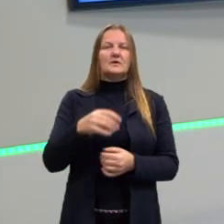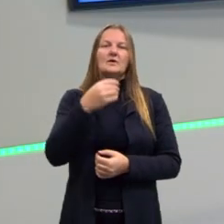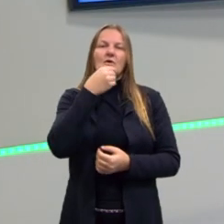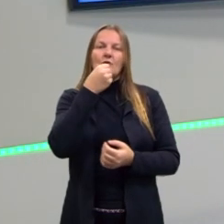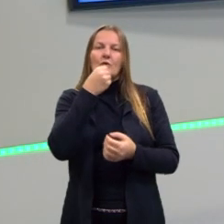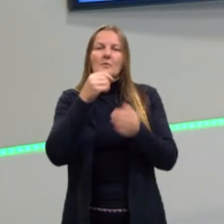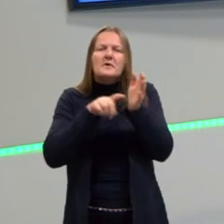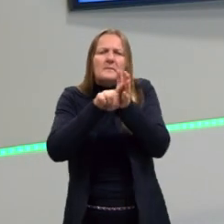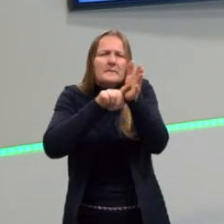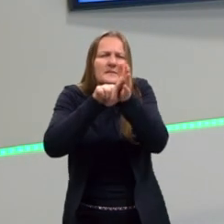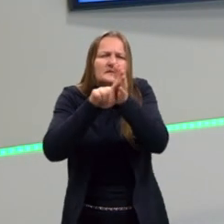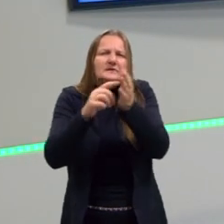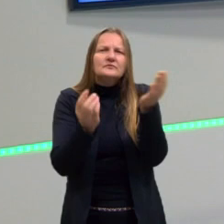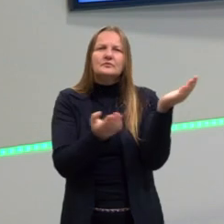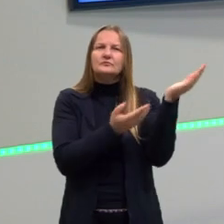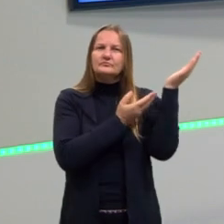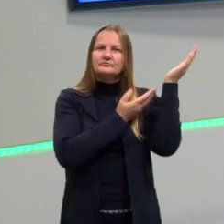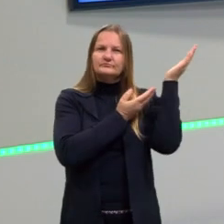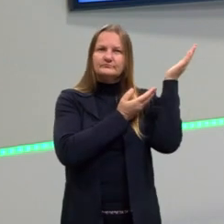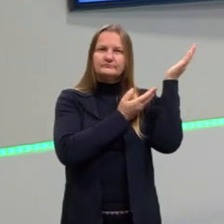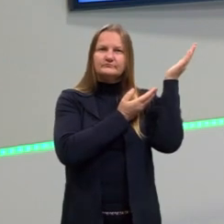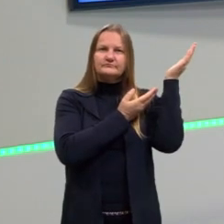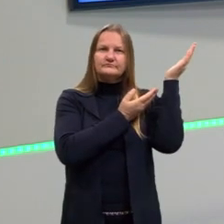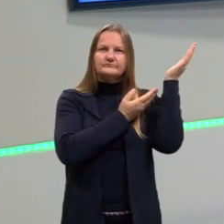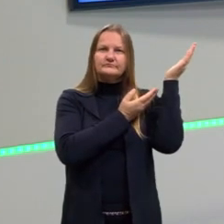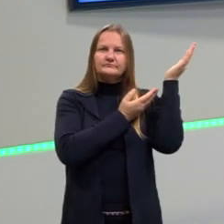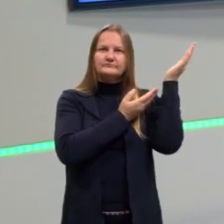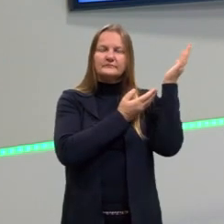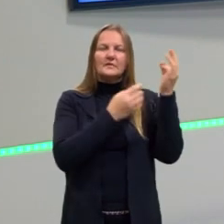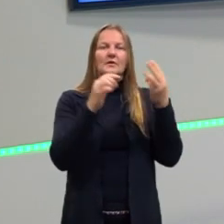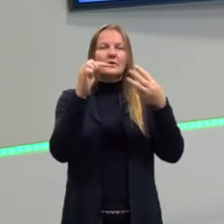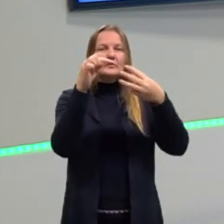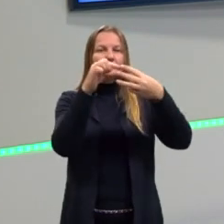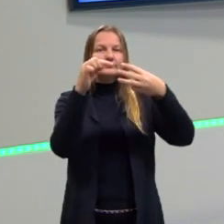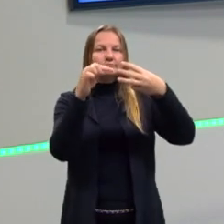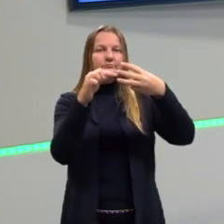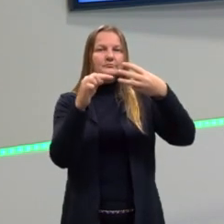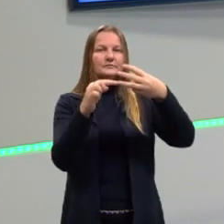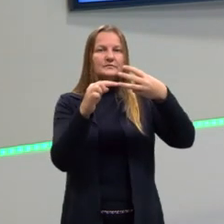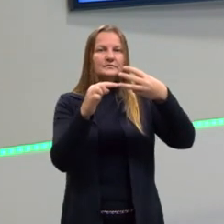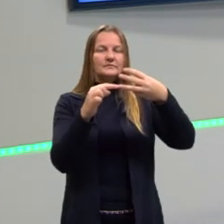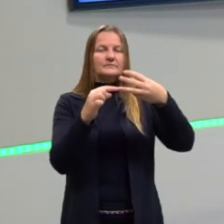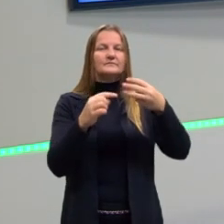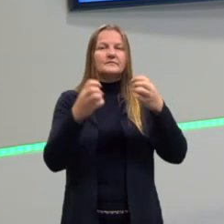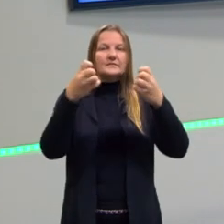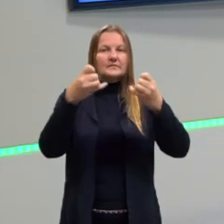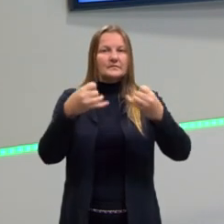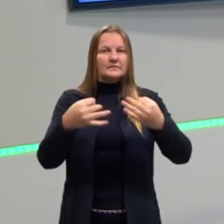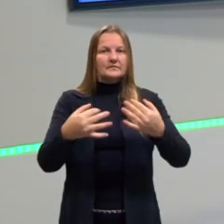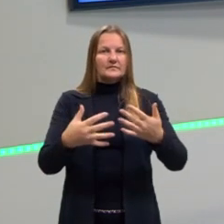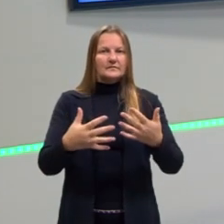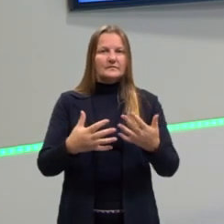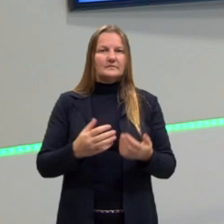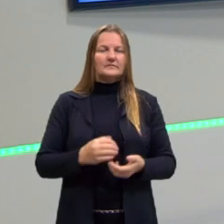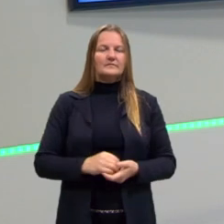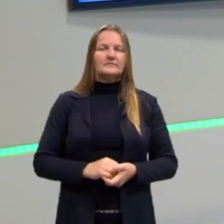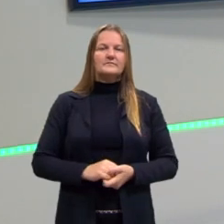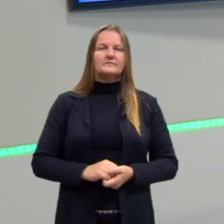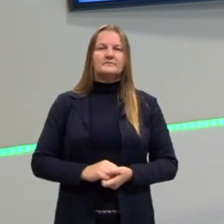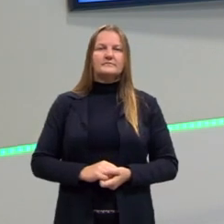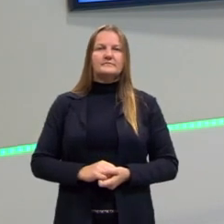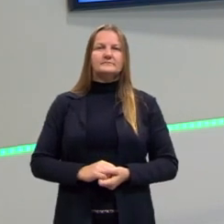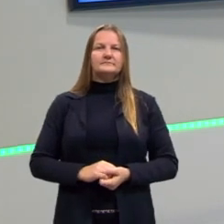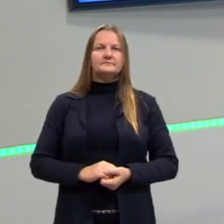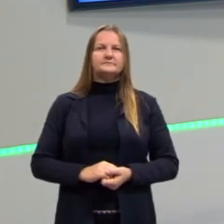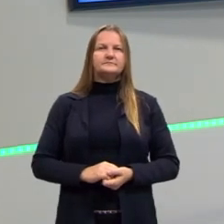Ateliê falou agora a gente vai entender um pouquinho cada uma dessas esses fatores que alteram o equilíbrio químico